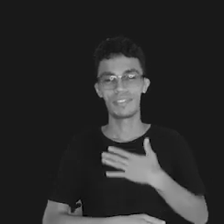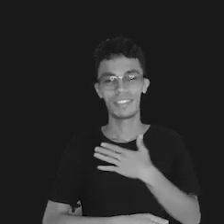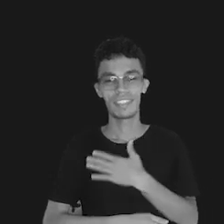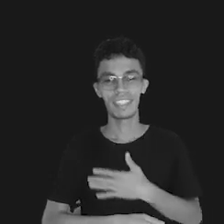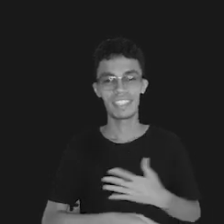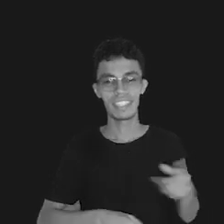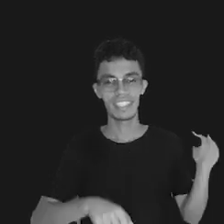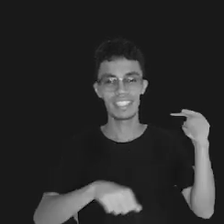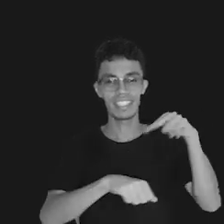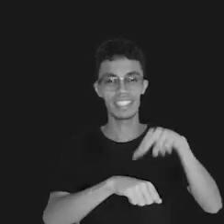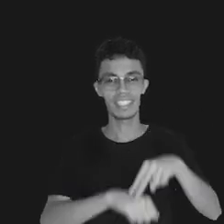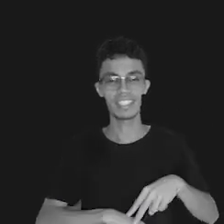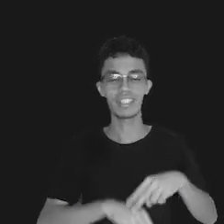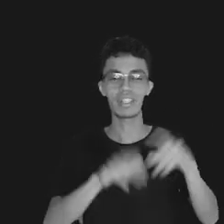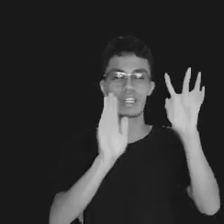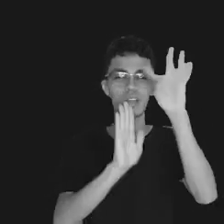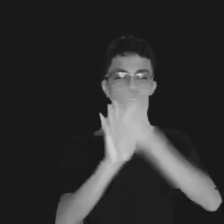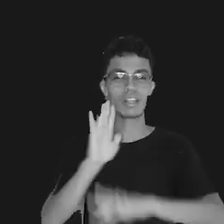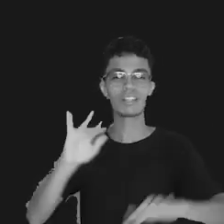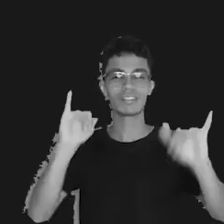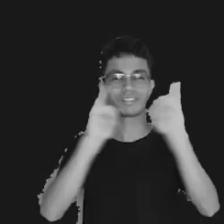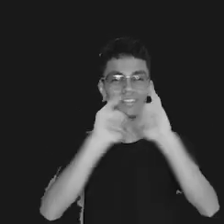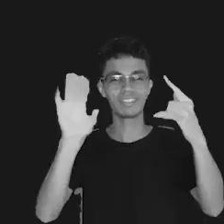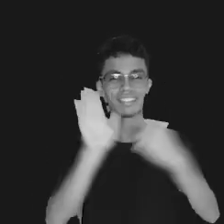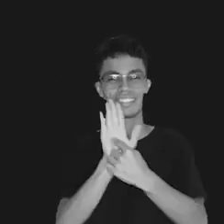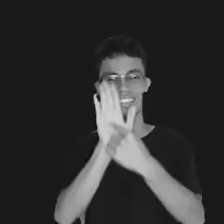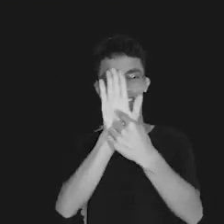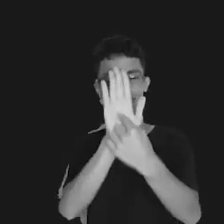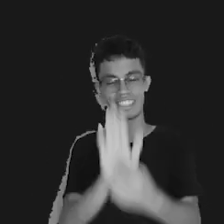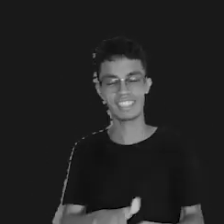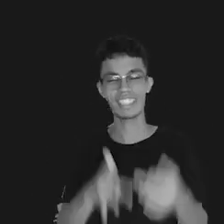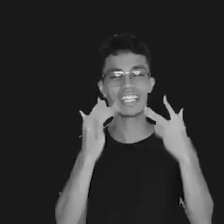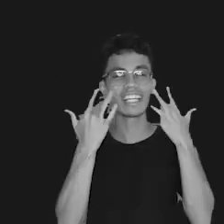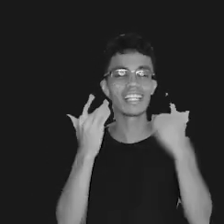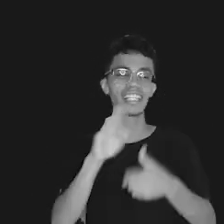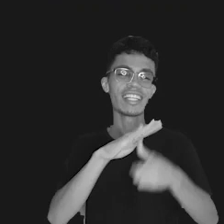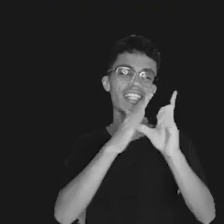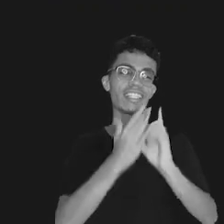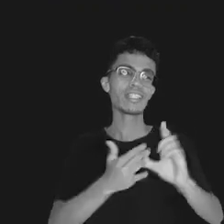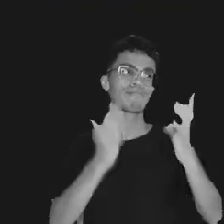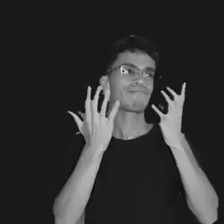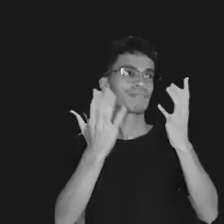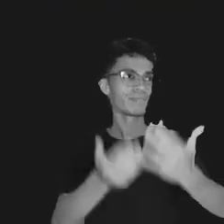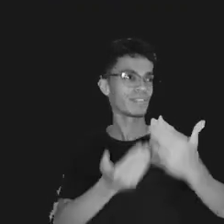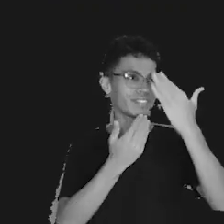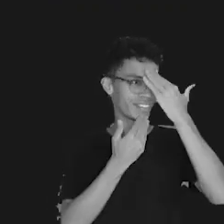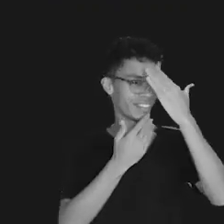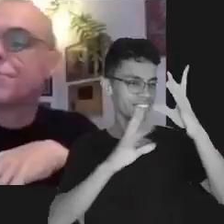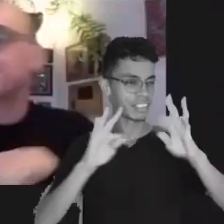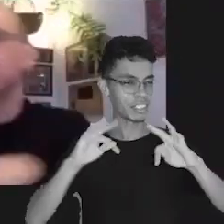desfrutar esse texto. Antes de mais nada, eu gostaria de agradecer a